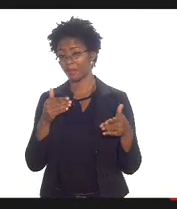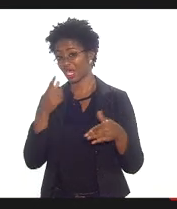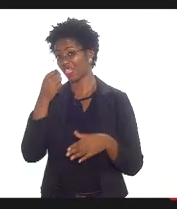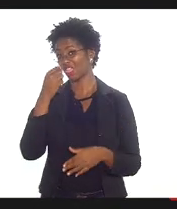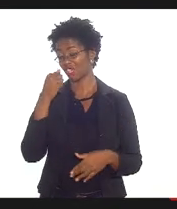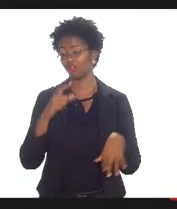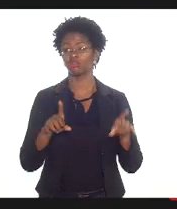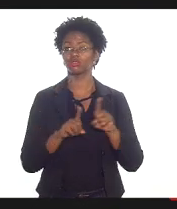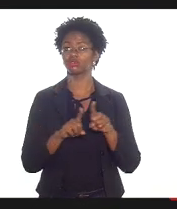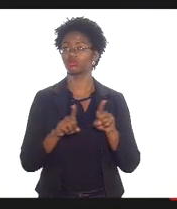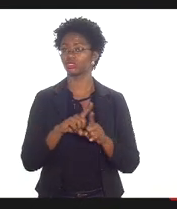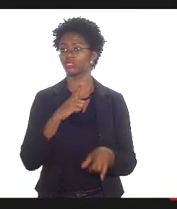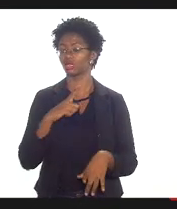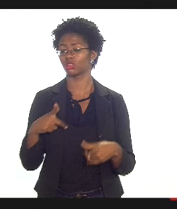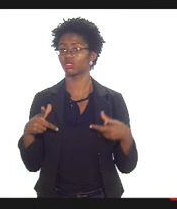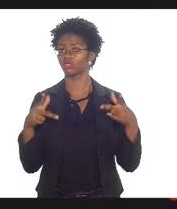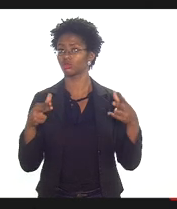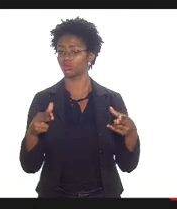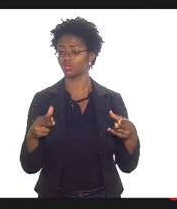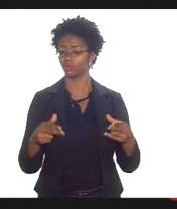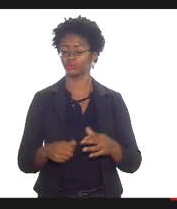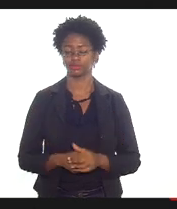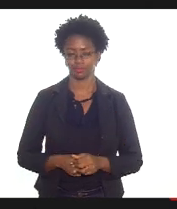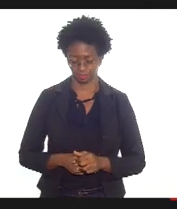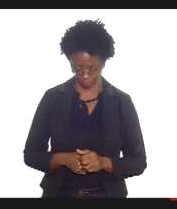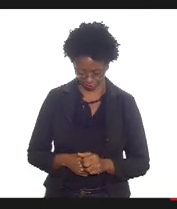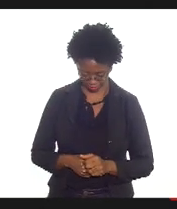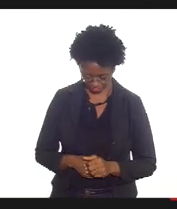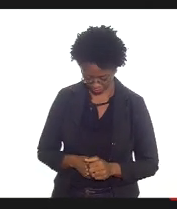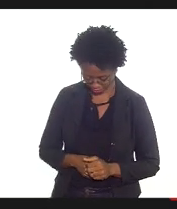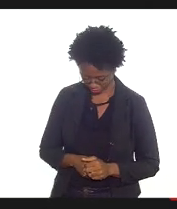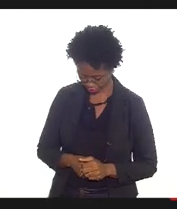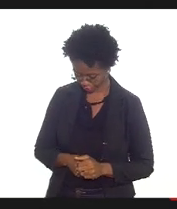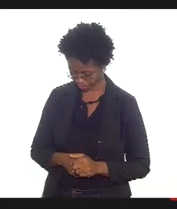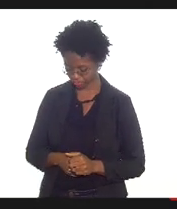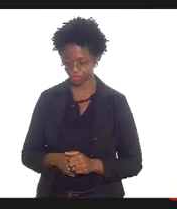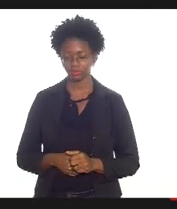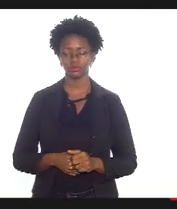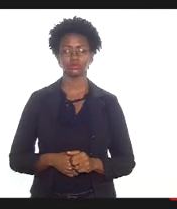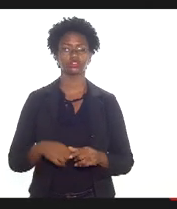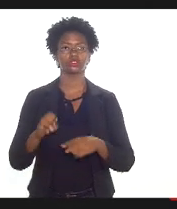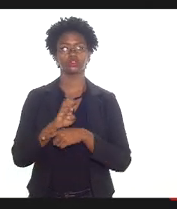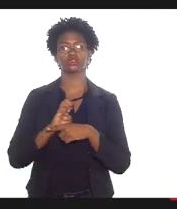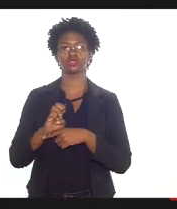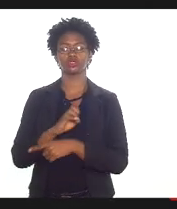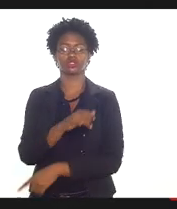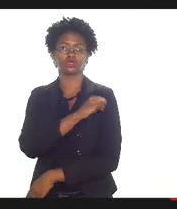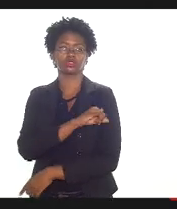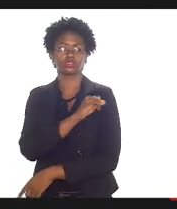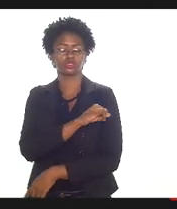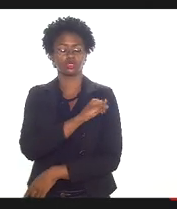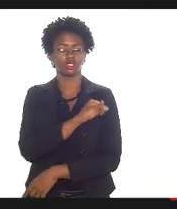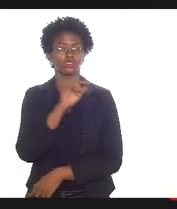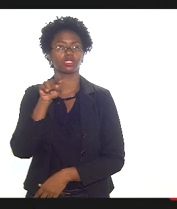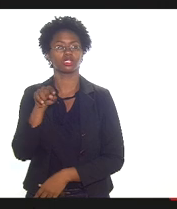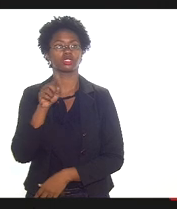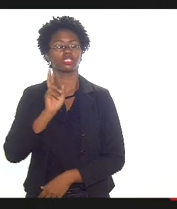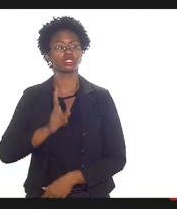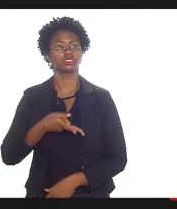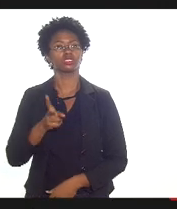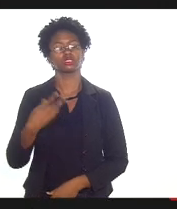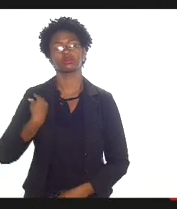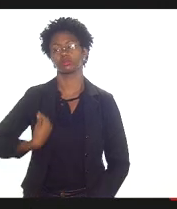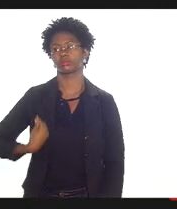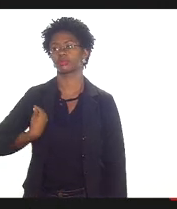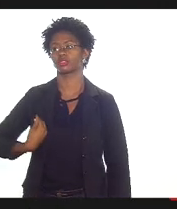nós temos de comum, né, nesse crescimento é o estado do Rio de Janeiro. Né? O estado do Rio de Janeiro sempre